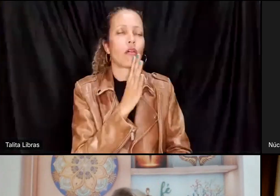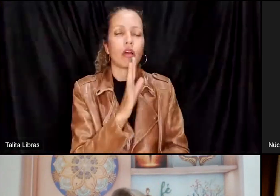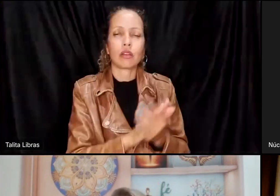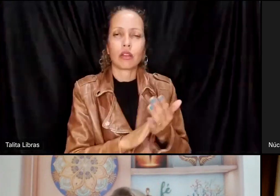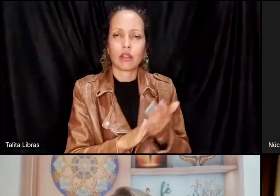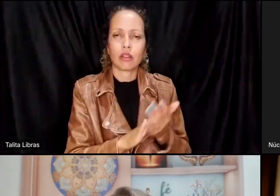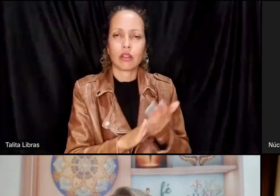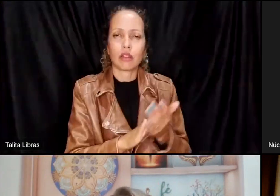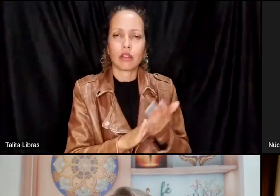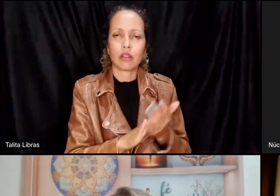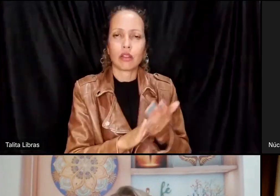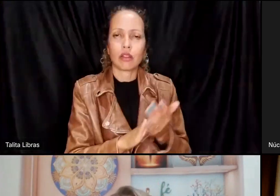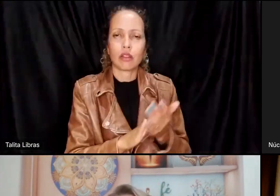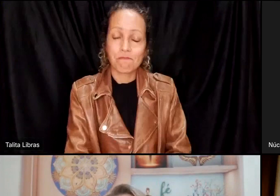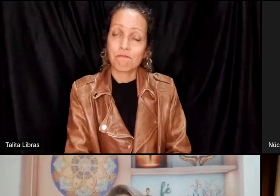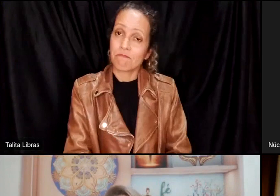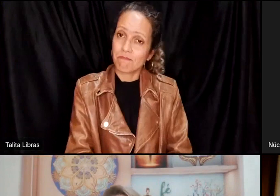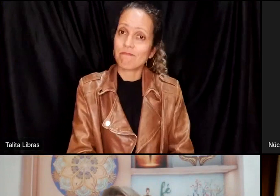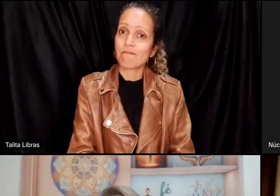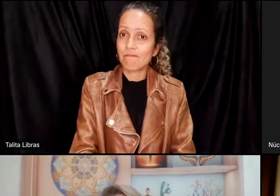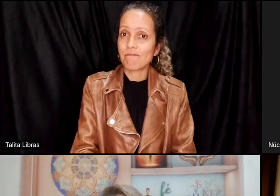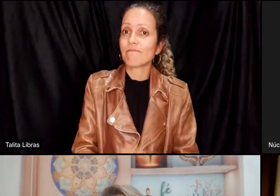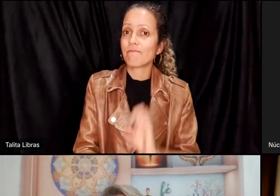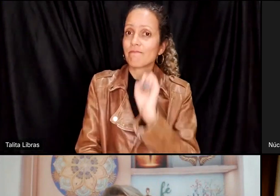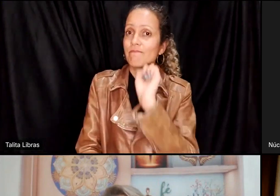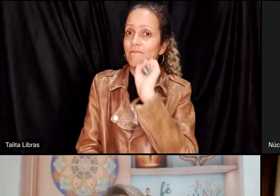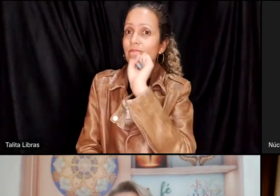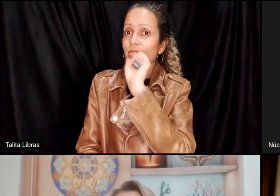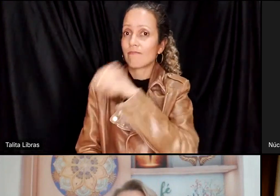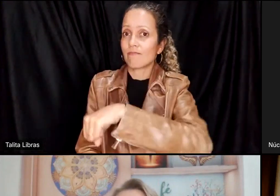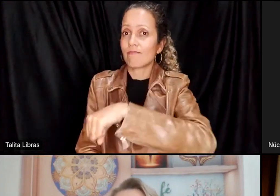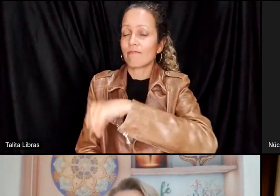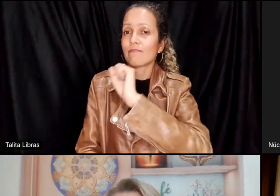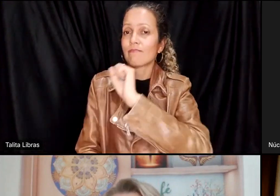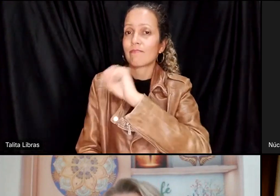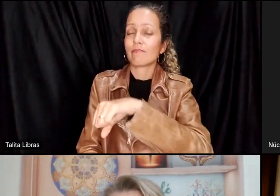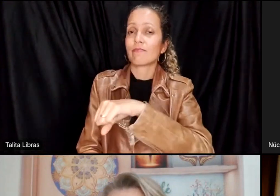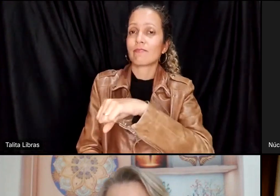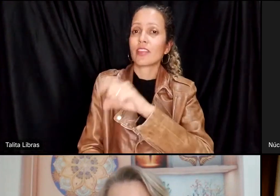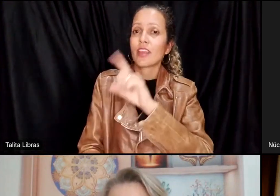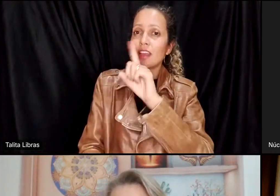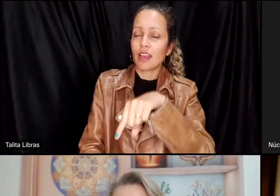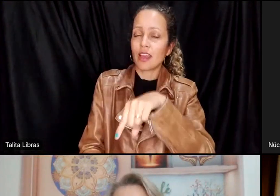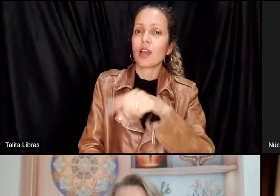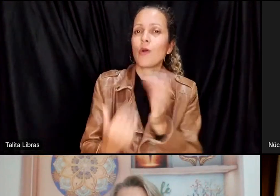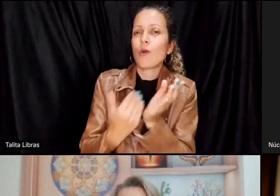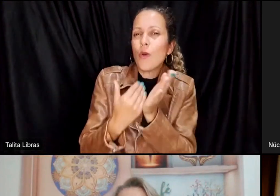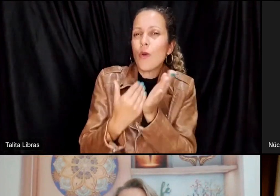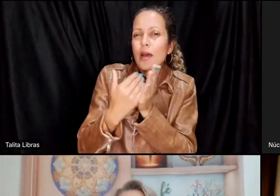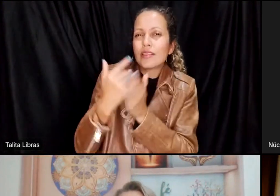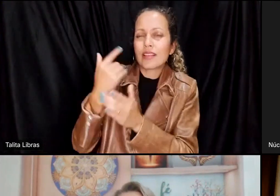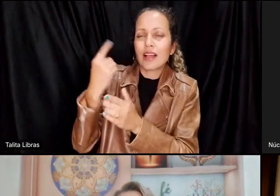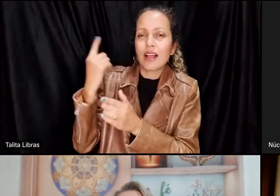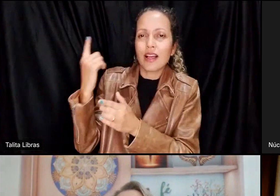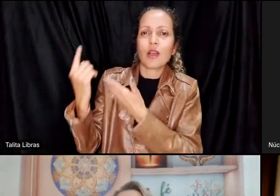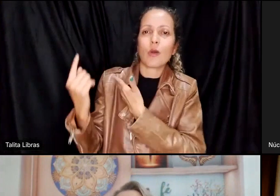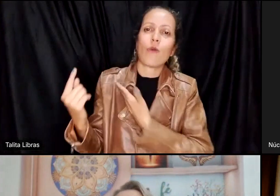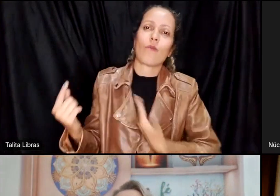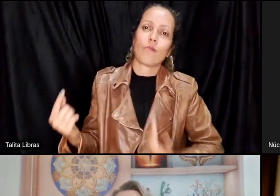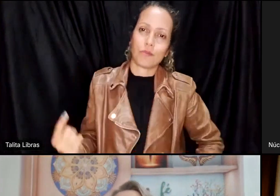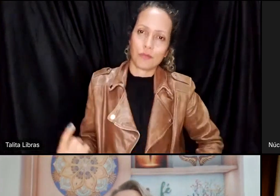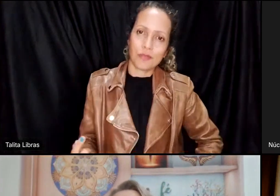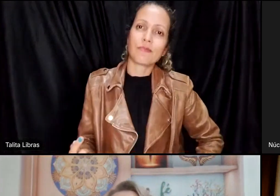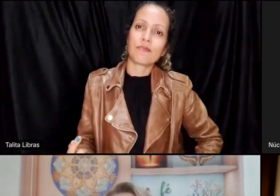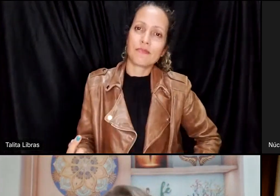aí que está. Eu acho que isso vem do poder público, porque o que acontece? Onde estão